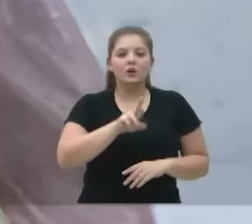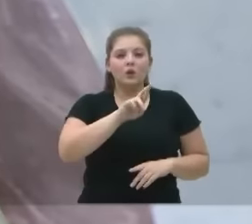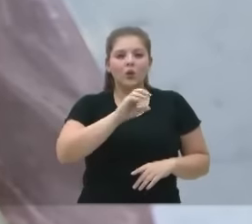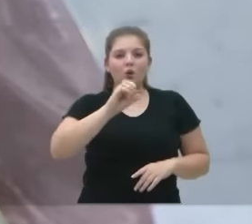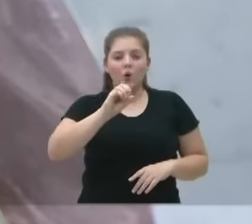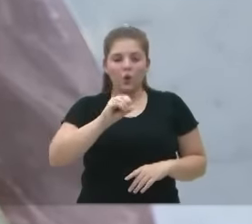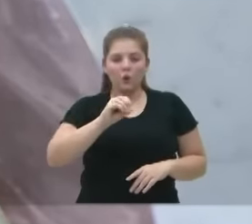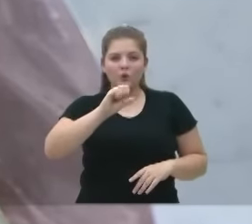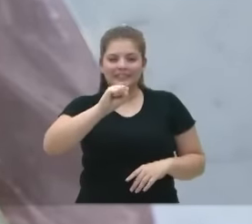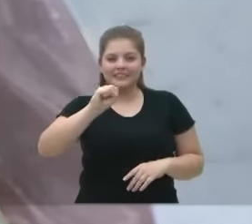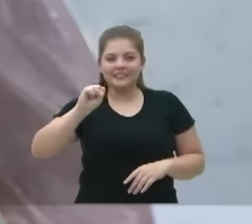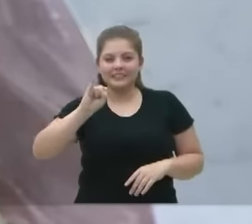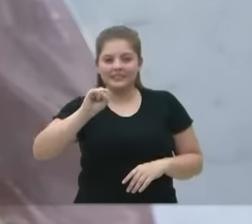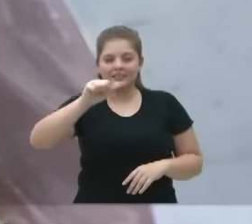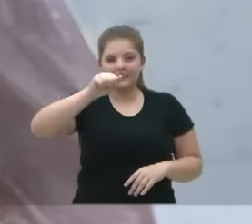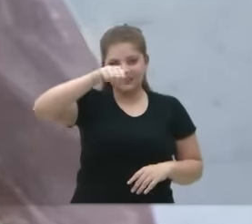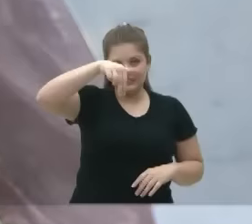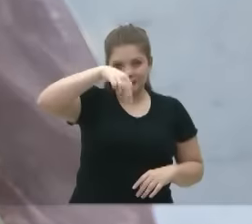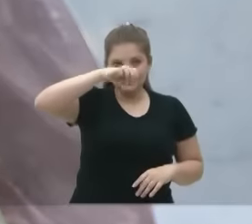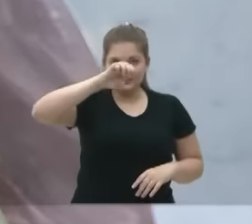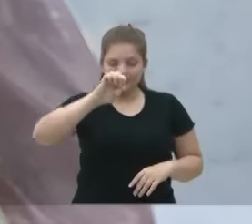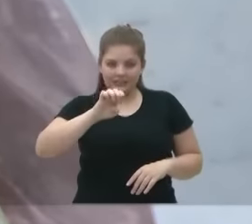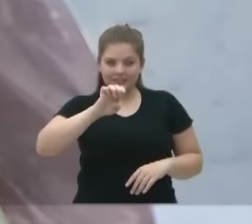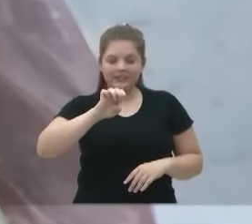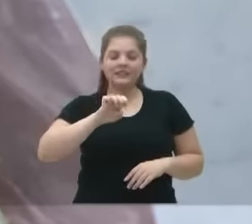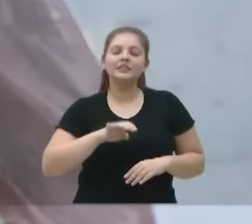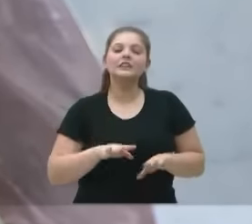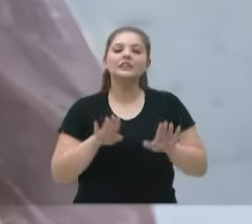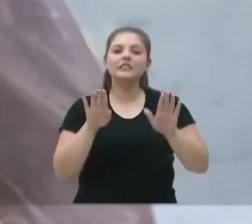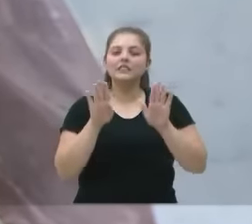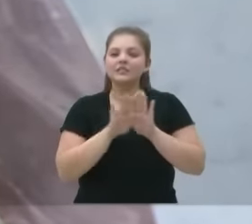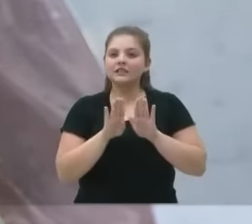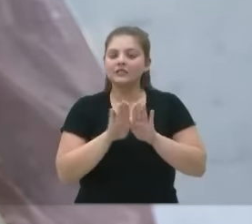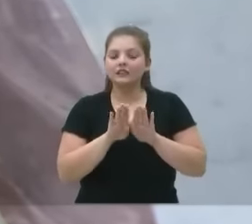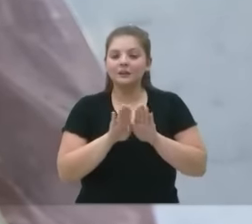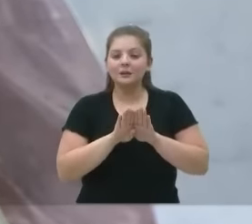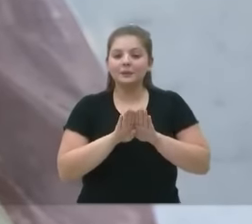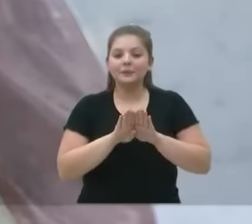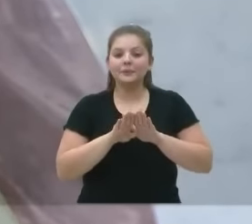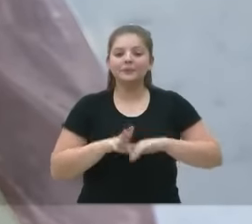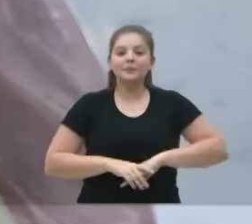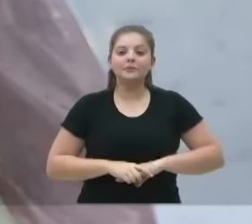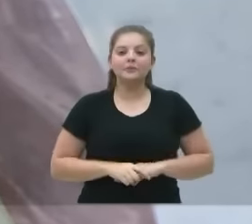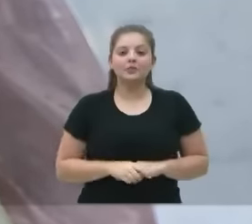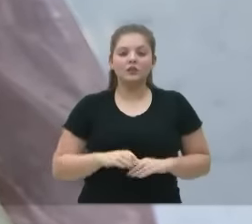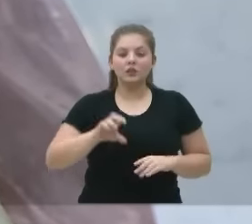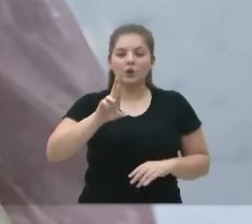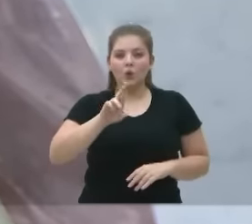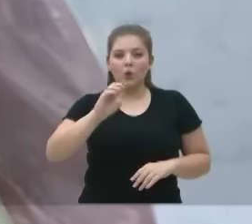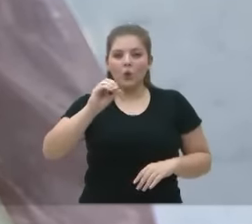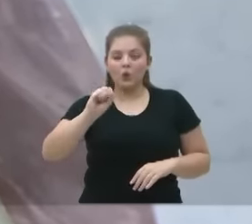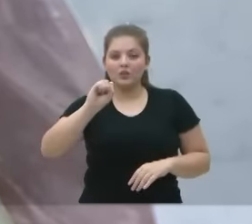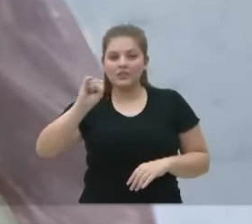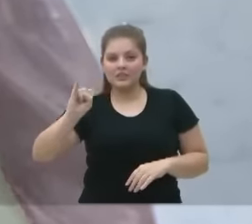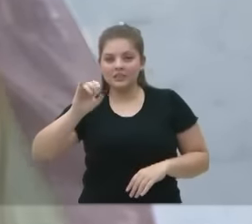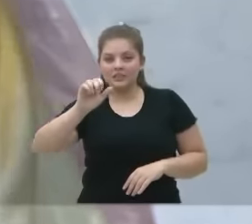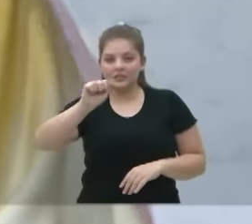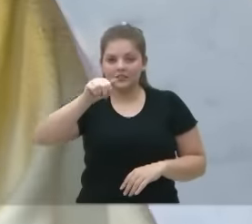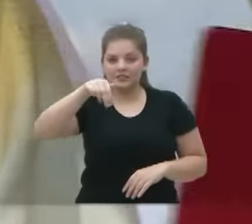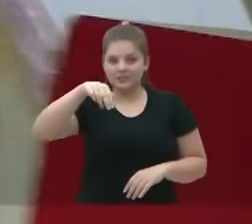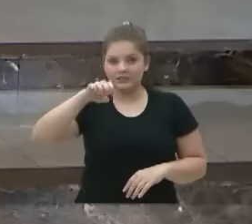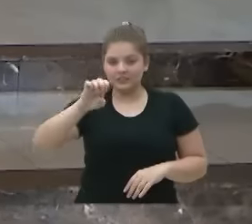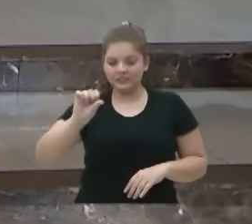Rosiane Langer Hoffmann, Joinville, Santa Catarina; Rosiane Araújo da Silva, Juazeiro